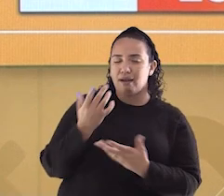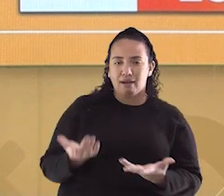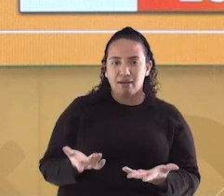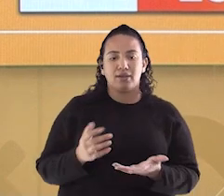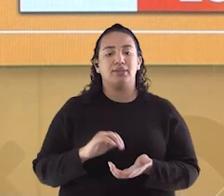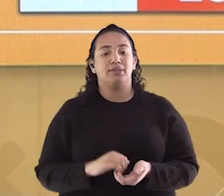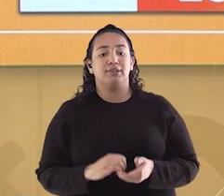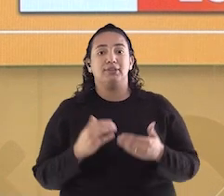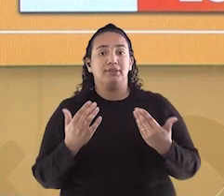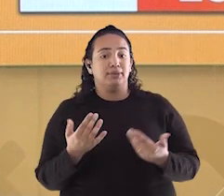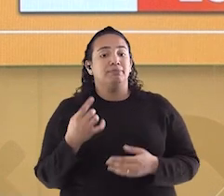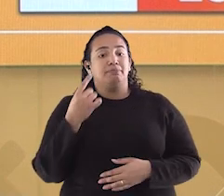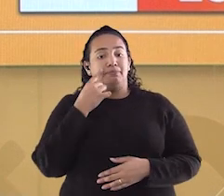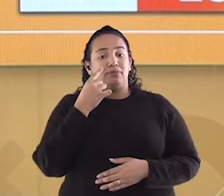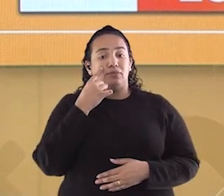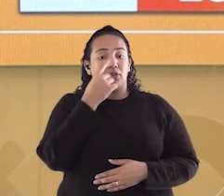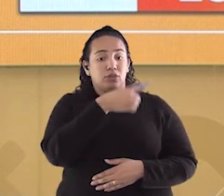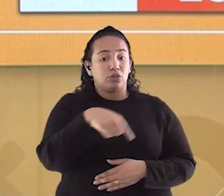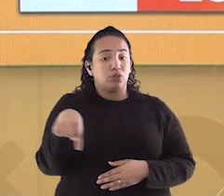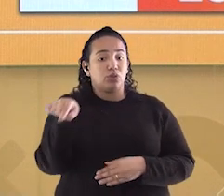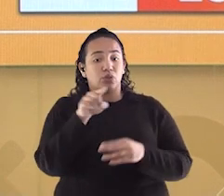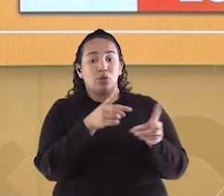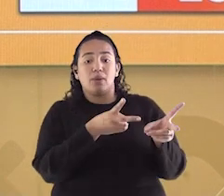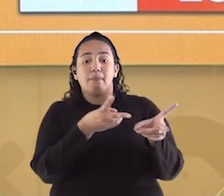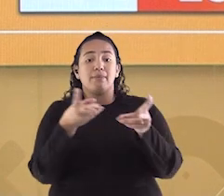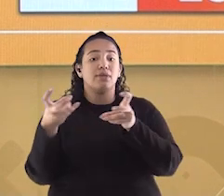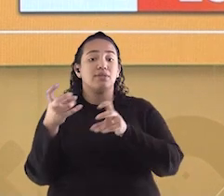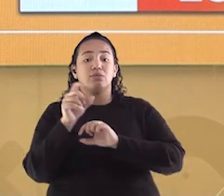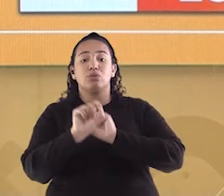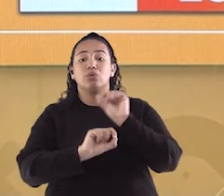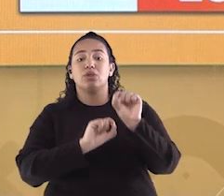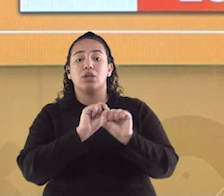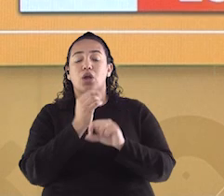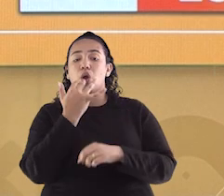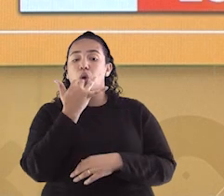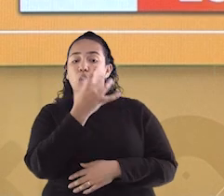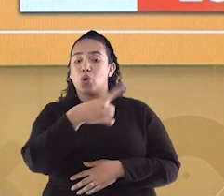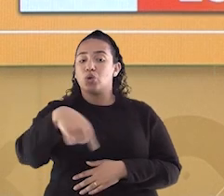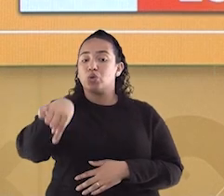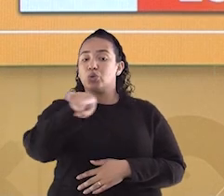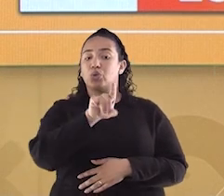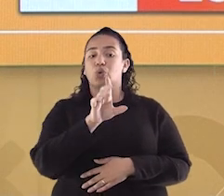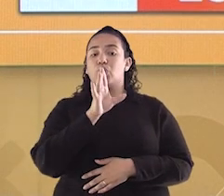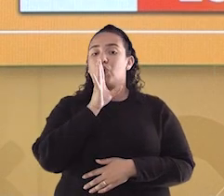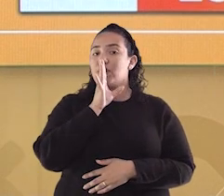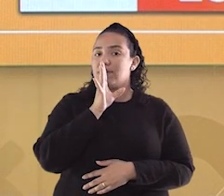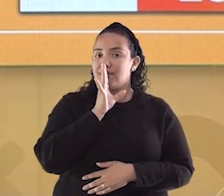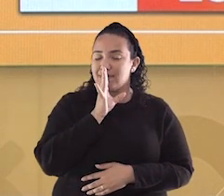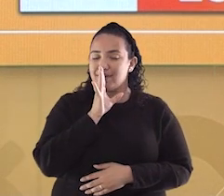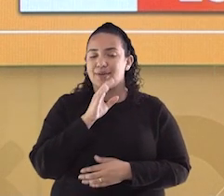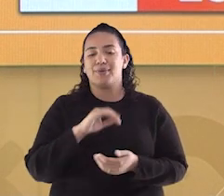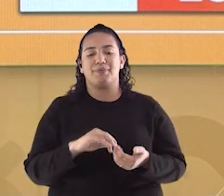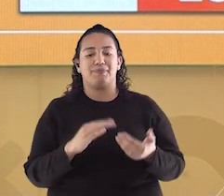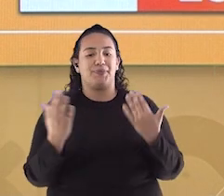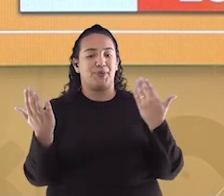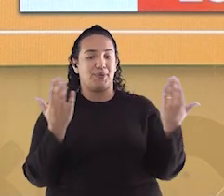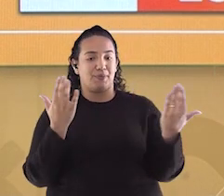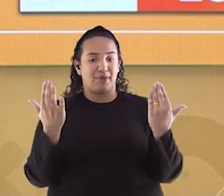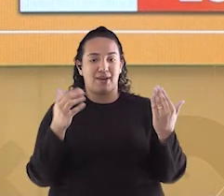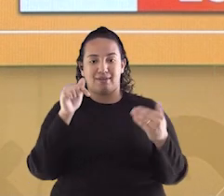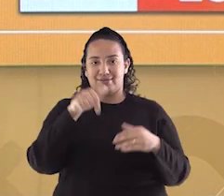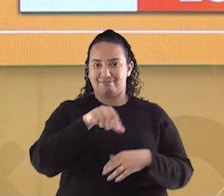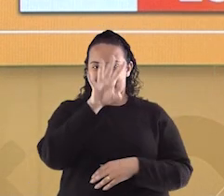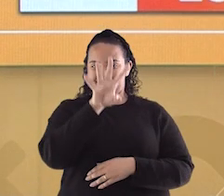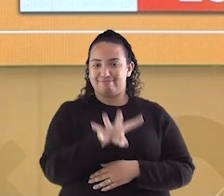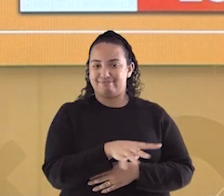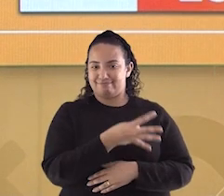dentre tantas frequências de onda, as que nós enxergamos são apenas as cores que nós conhecemos, né? Comparado ao resto da